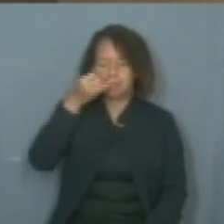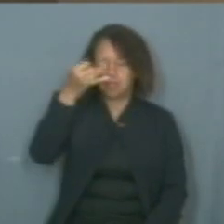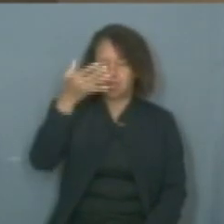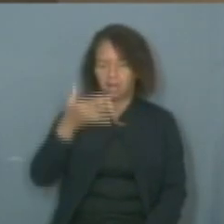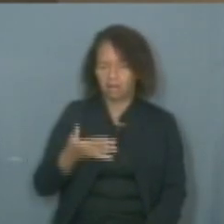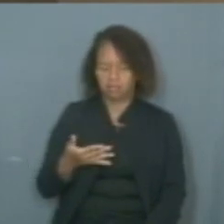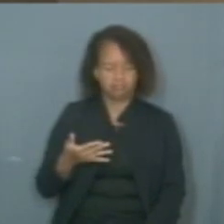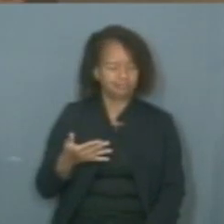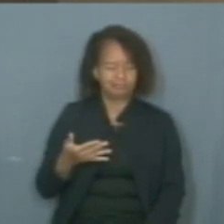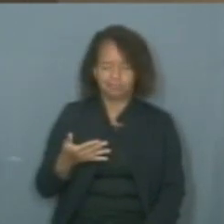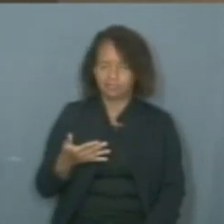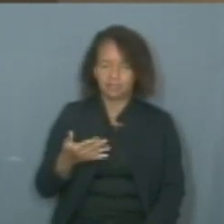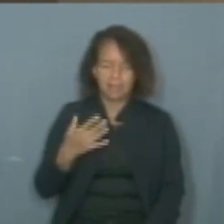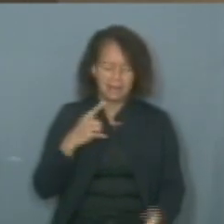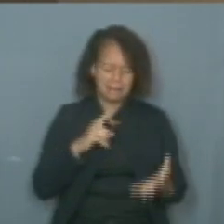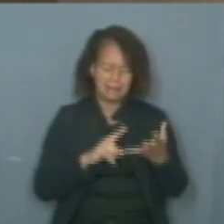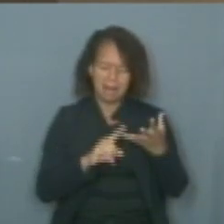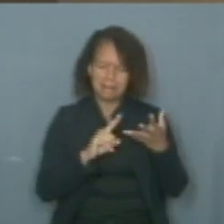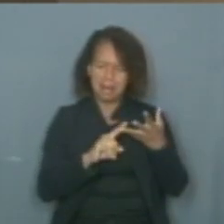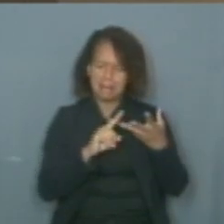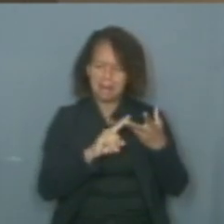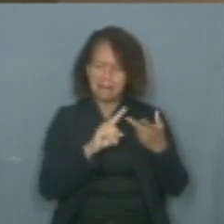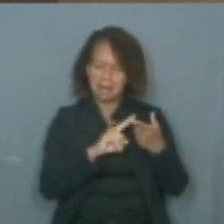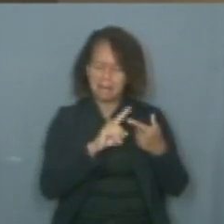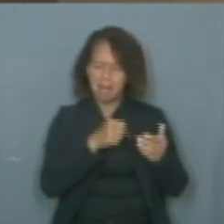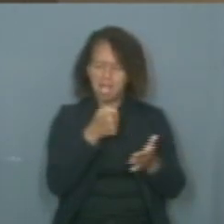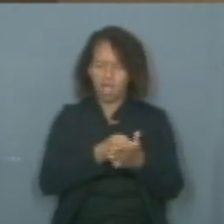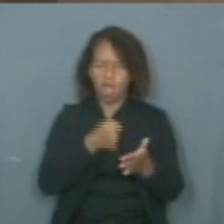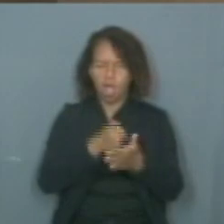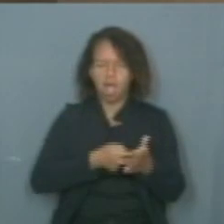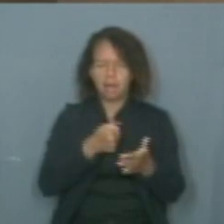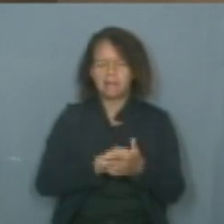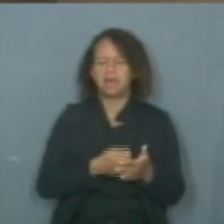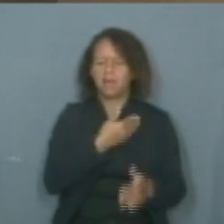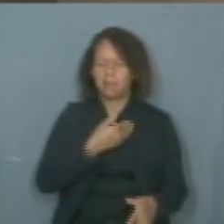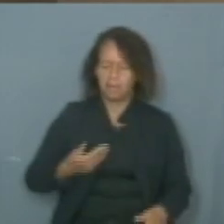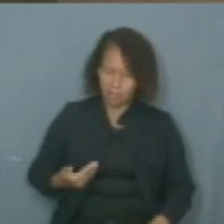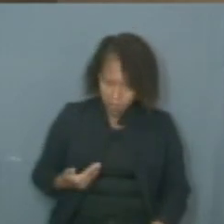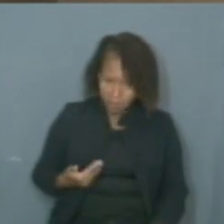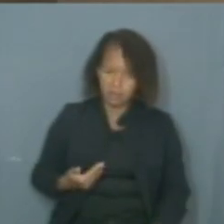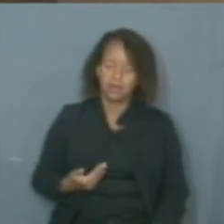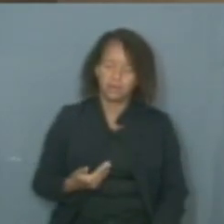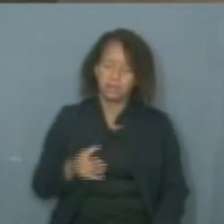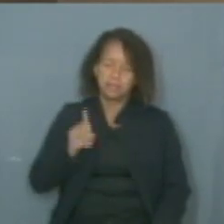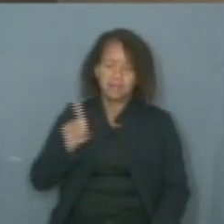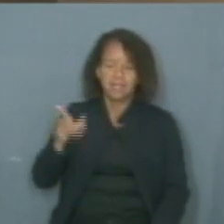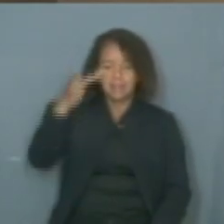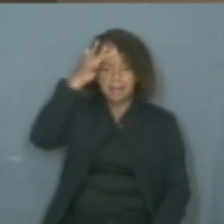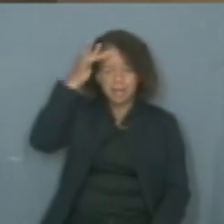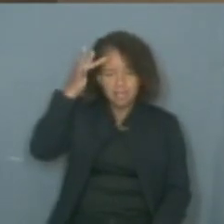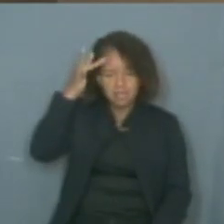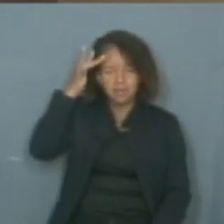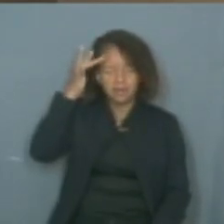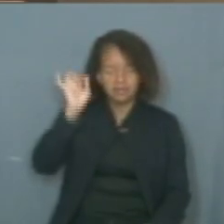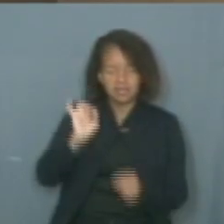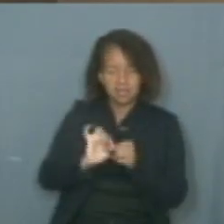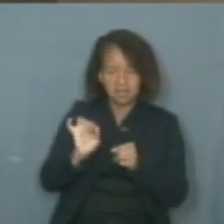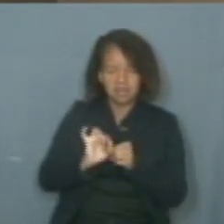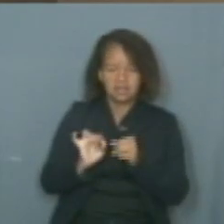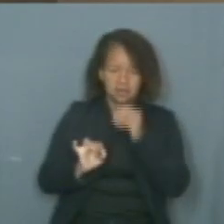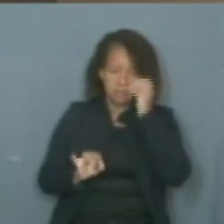posicionar, e apontar e cobrar ao poder público para que essas pessoas que fizeram